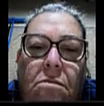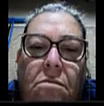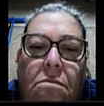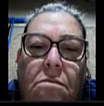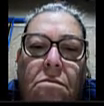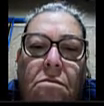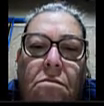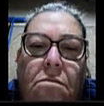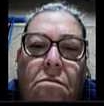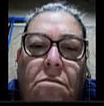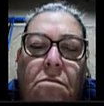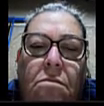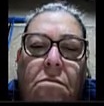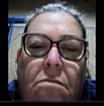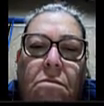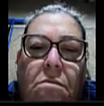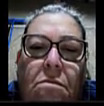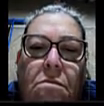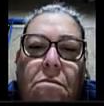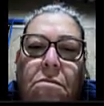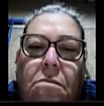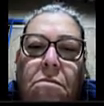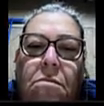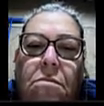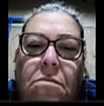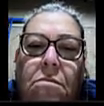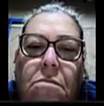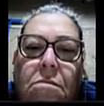E estabelecer expectativas realistas.